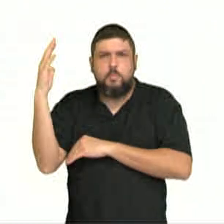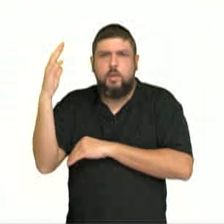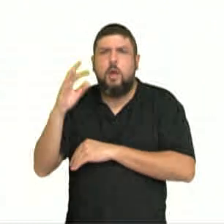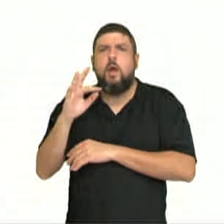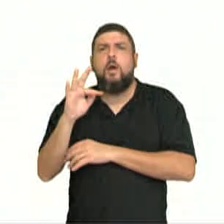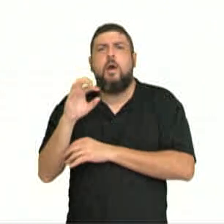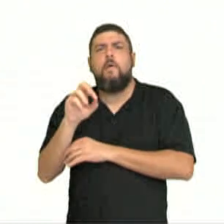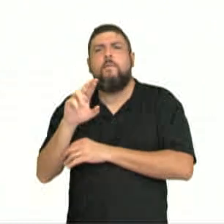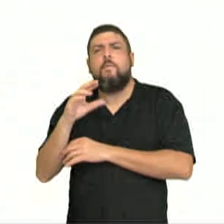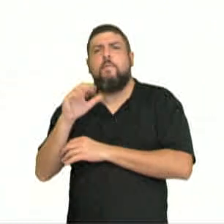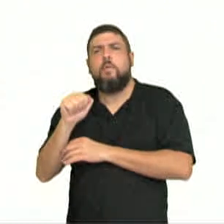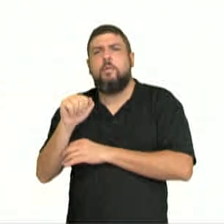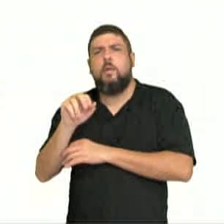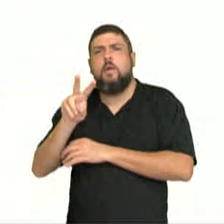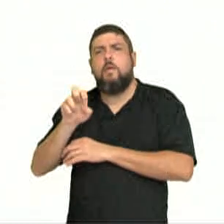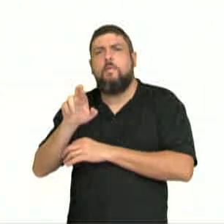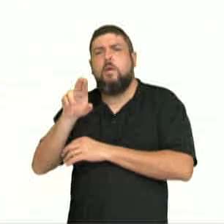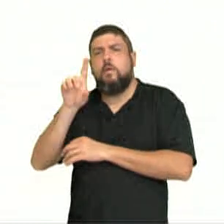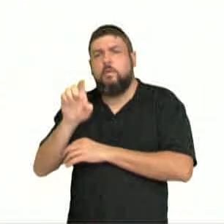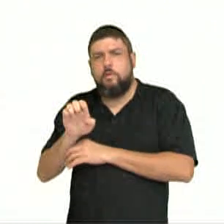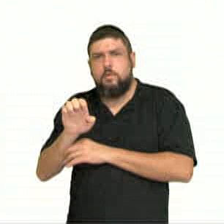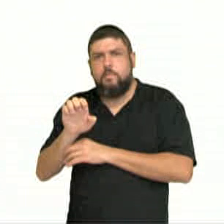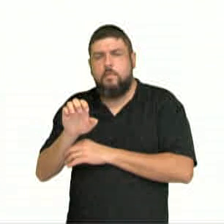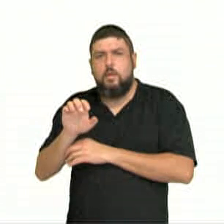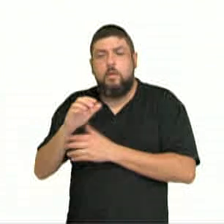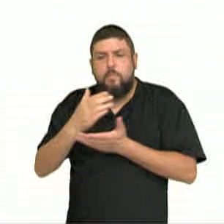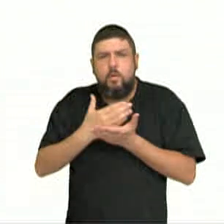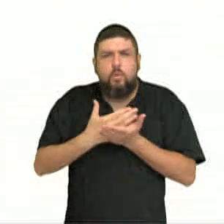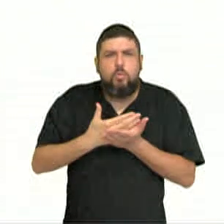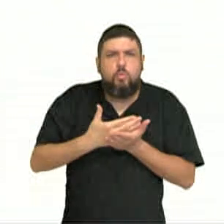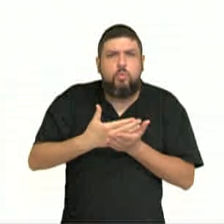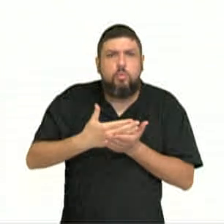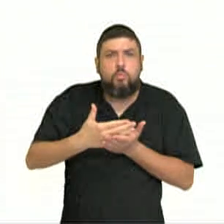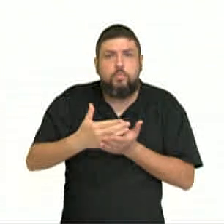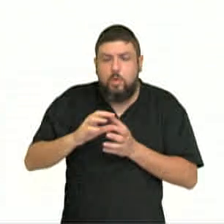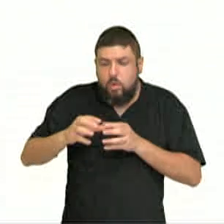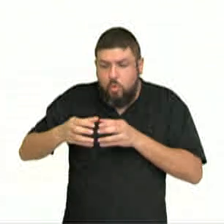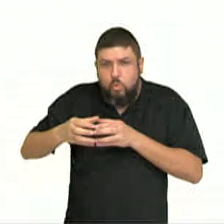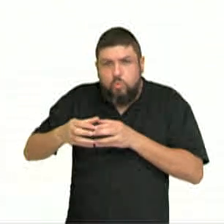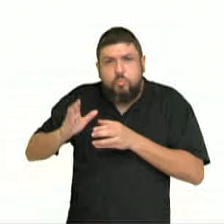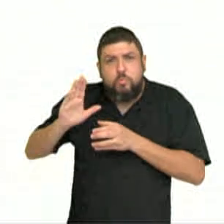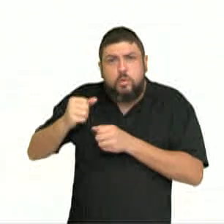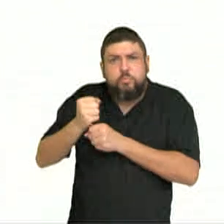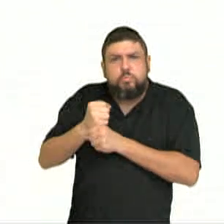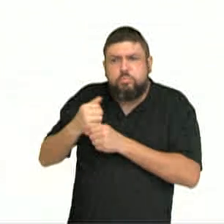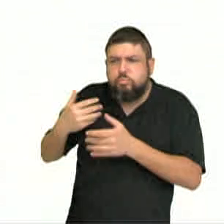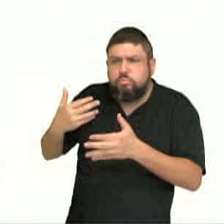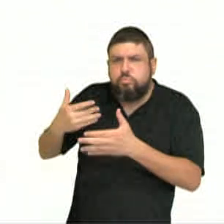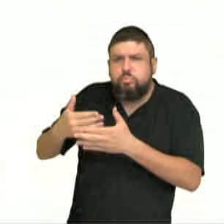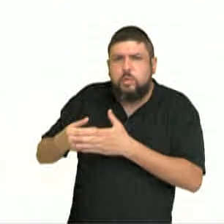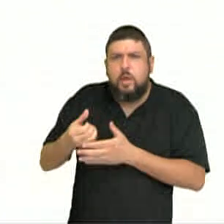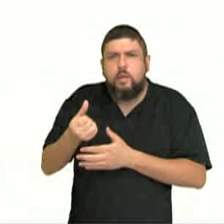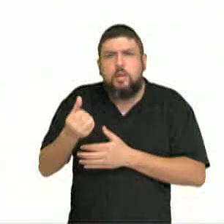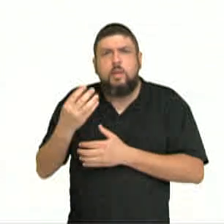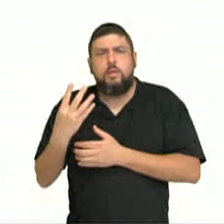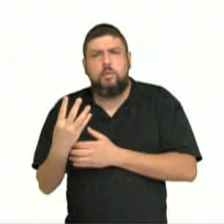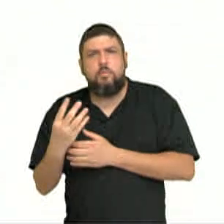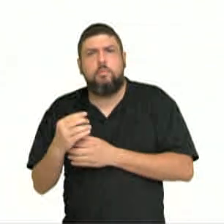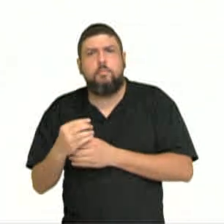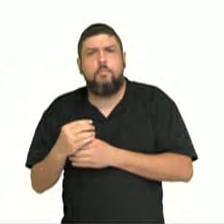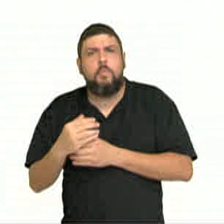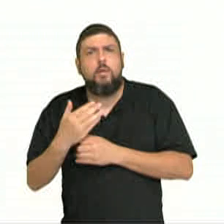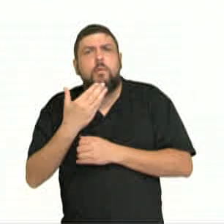comemorações pelos 64 anos de criação da unidade com uma campanha de doação de alimentos não